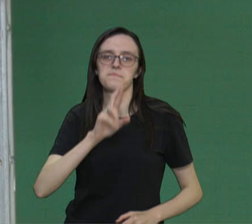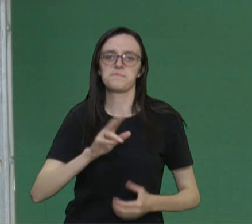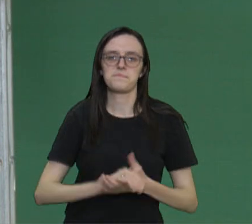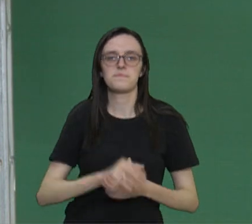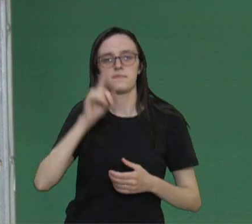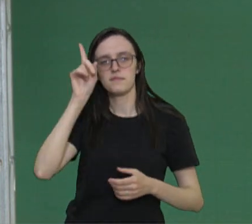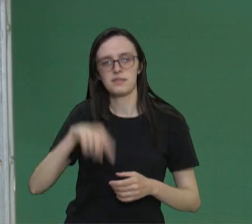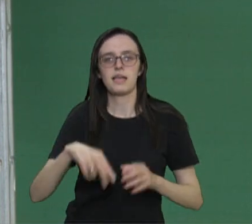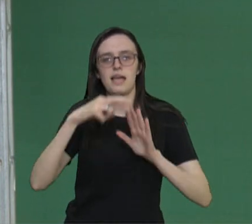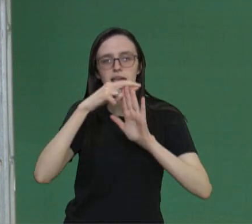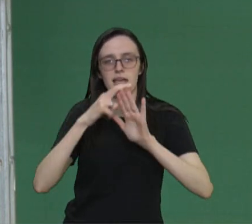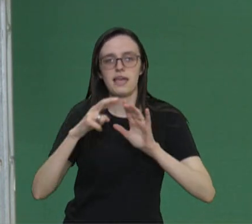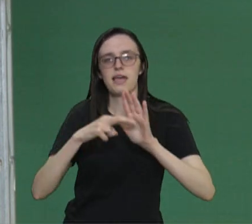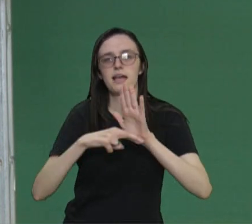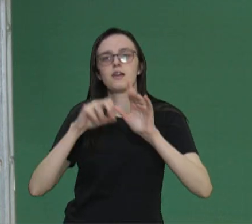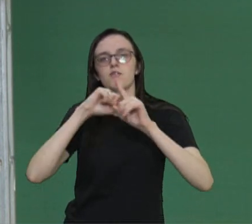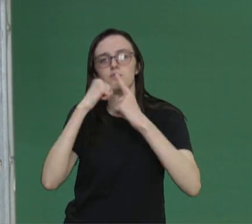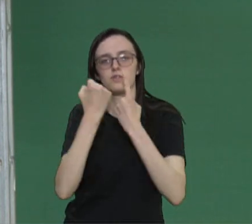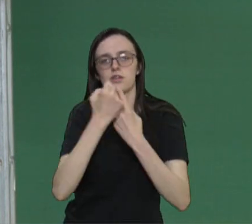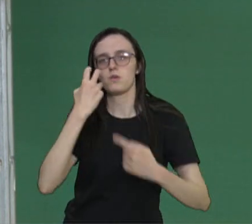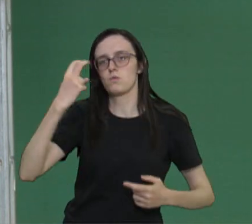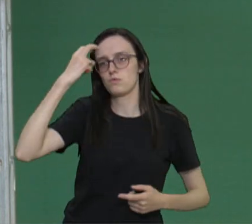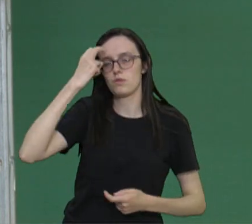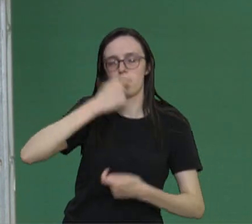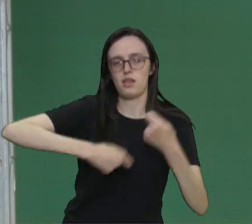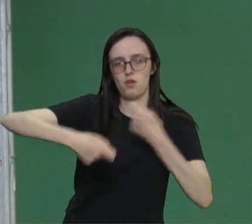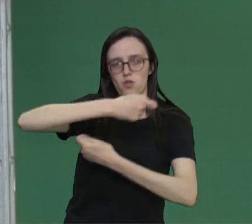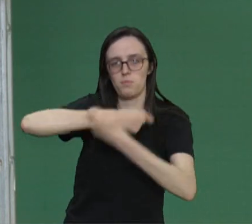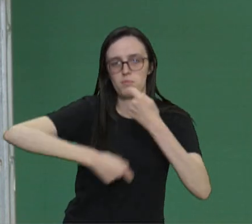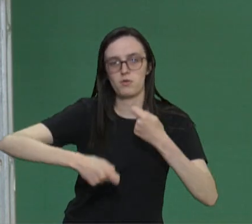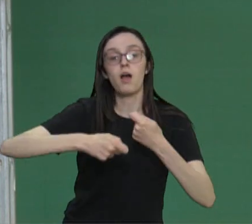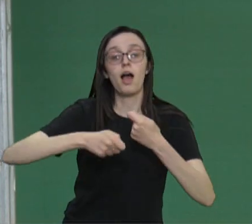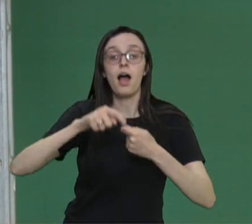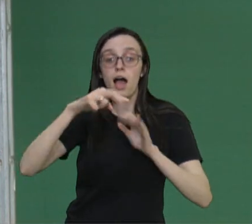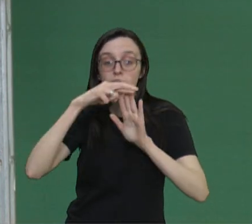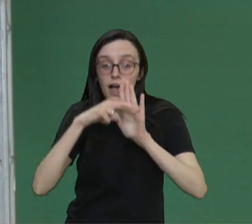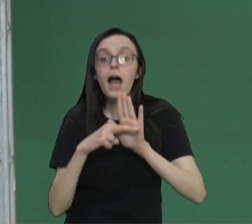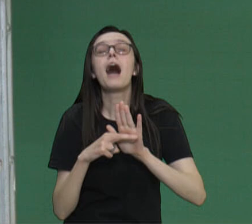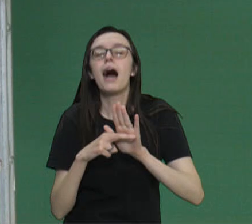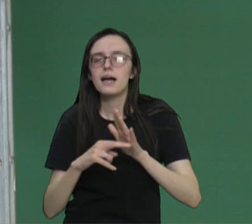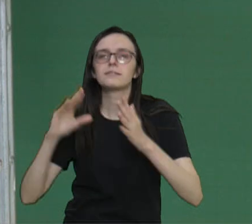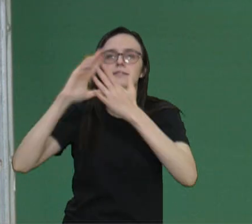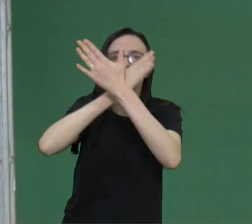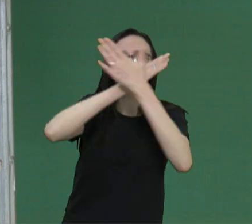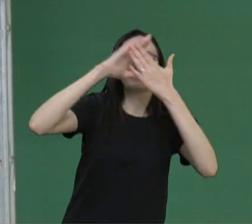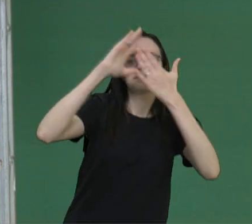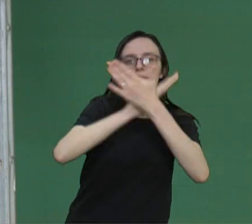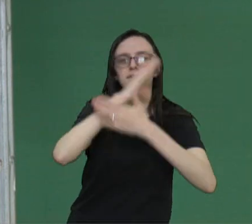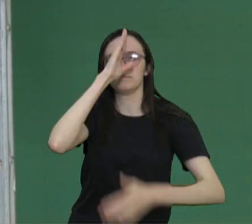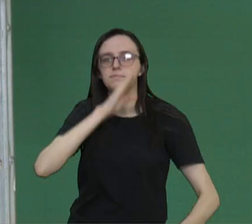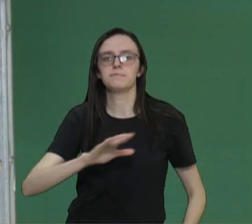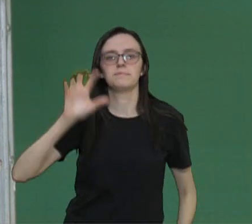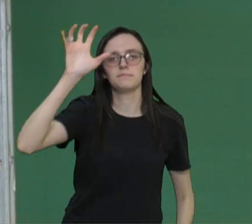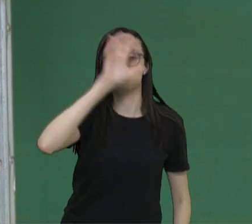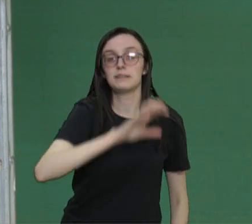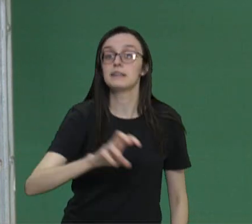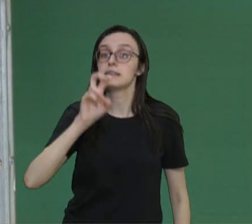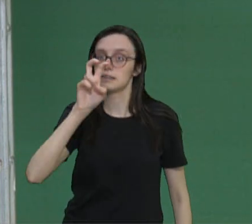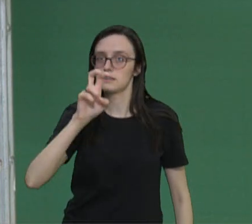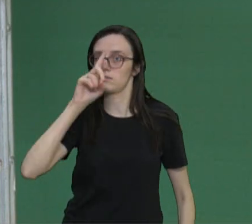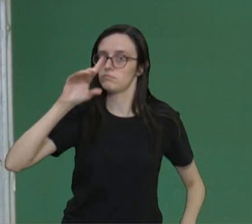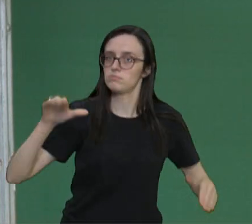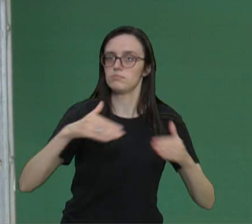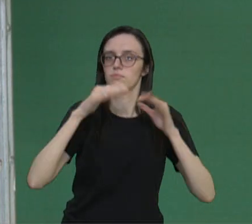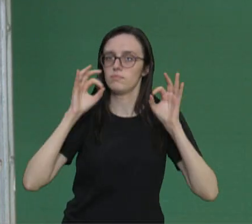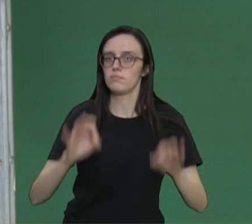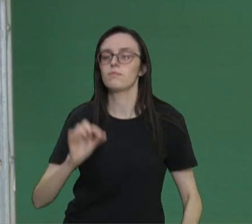critérios sociais, culturais e econômicos. A partir desses critérios, nós temos o Brasil, então, dividido em 5 regiões, de